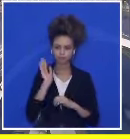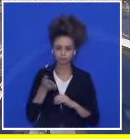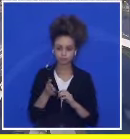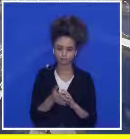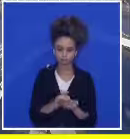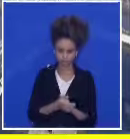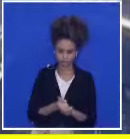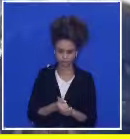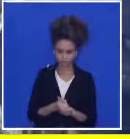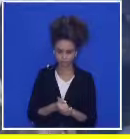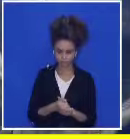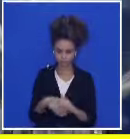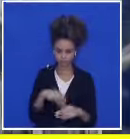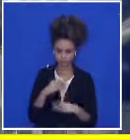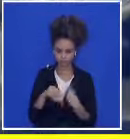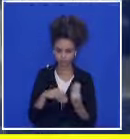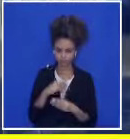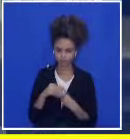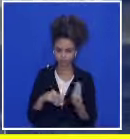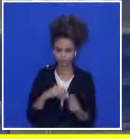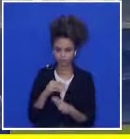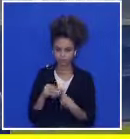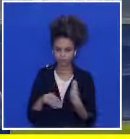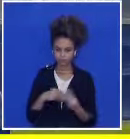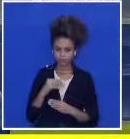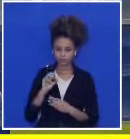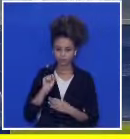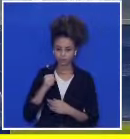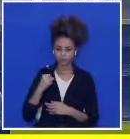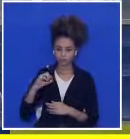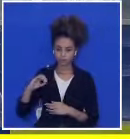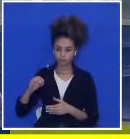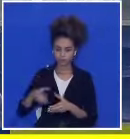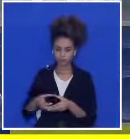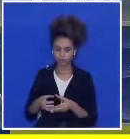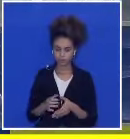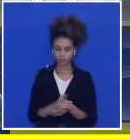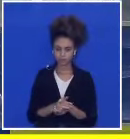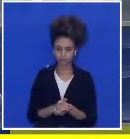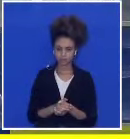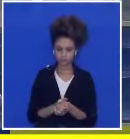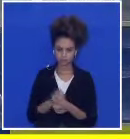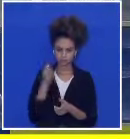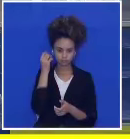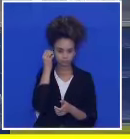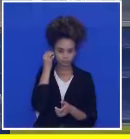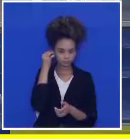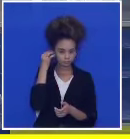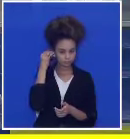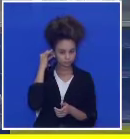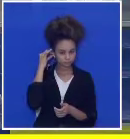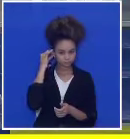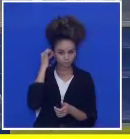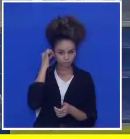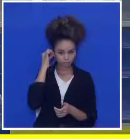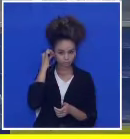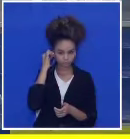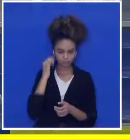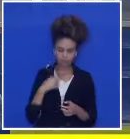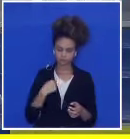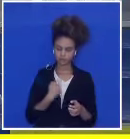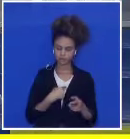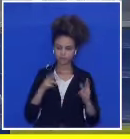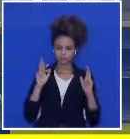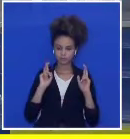Valendo! Globo recarregado, embaralhando 80 bolas numeradas de 01 a 80. Estamos